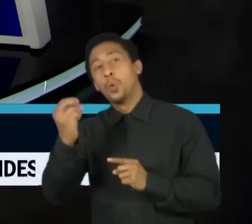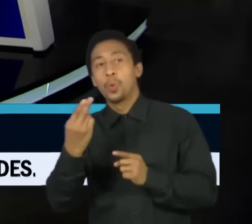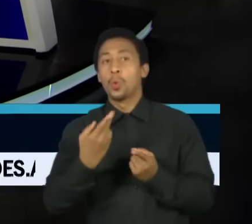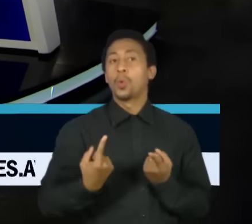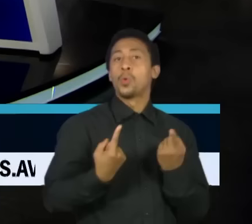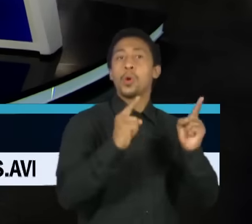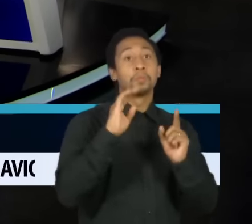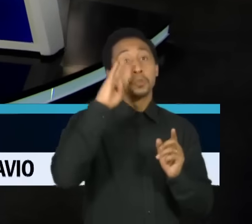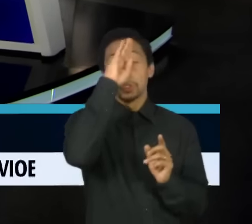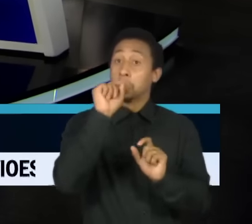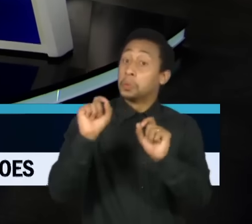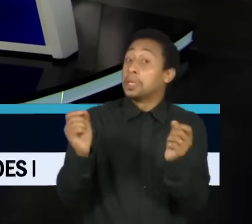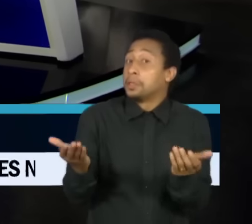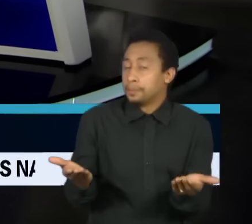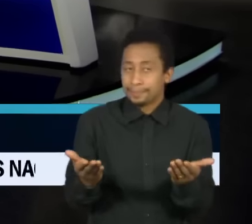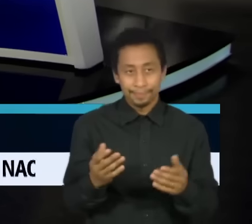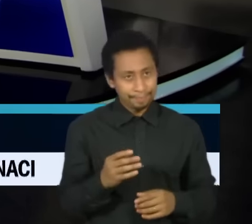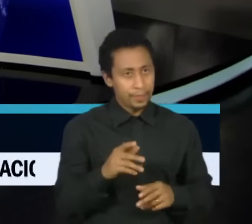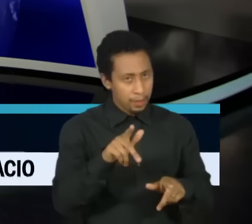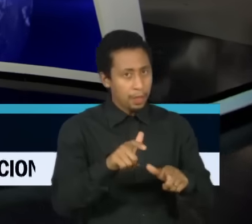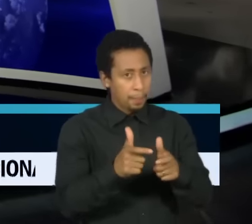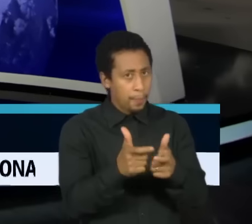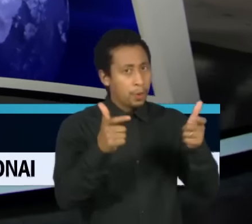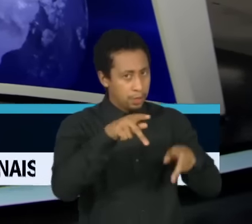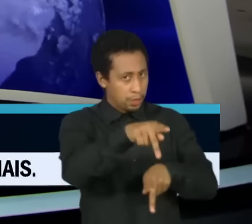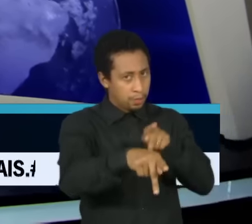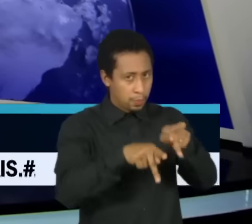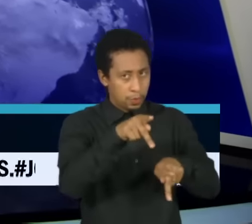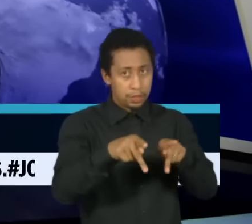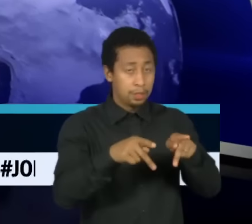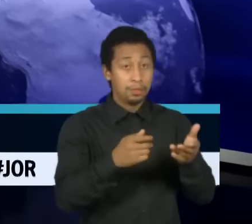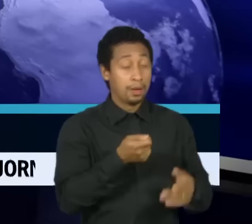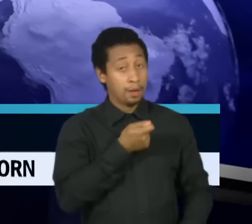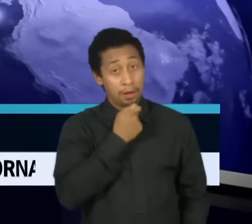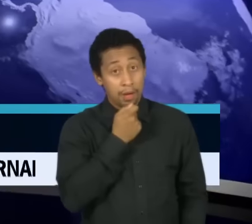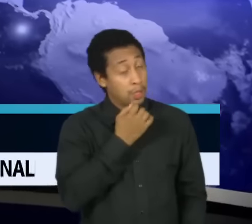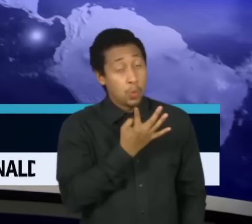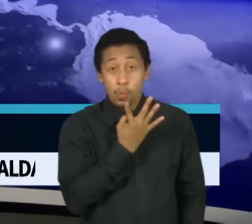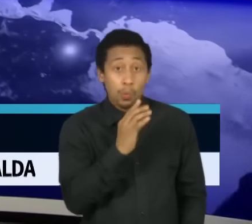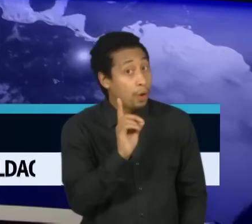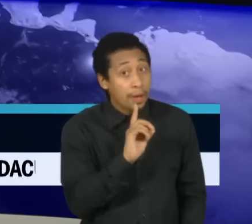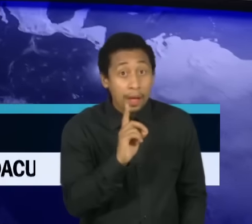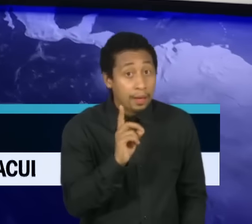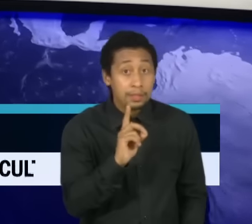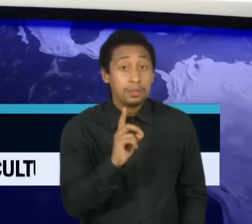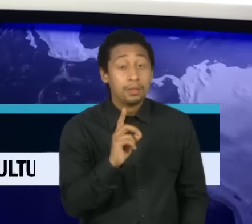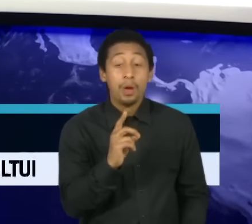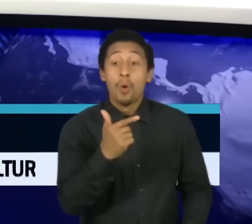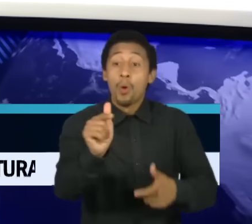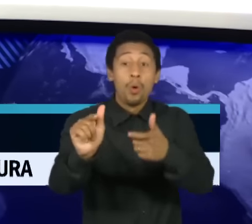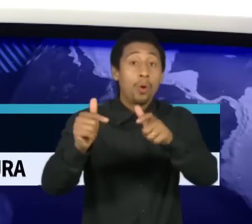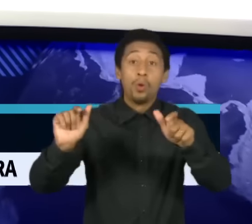preciso considerar também que grande parte da população brasileira ainda não conhece os outros candidatos da chamada terceira via, né? Eu acho que ela